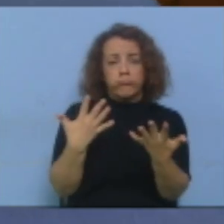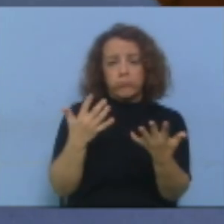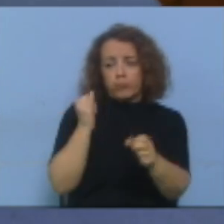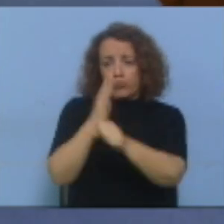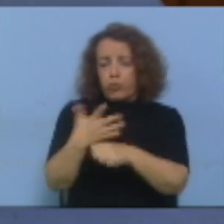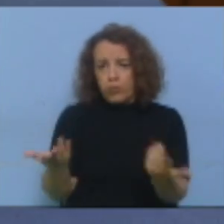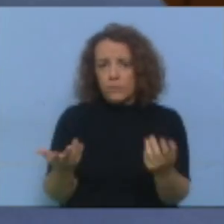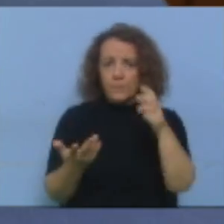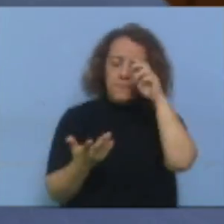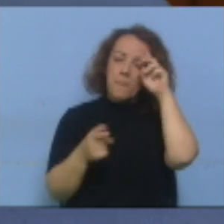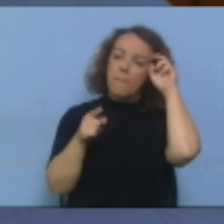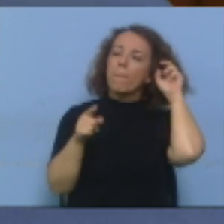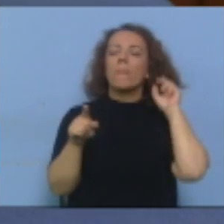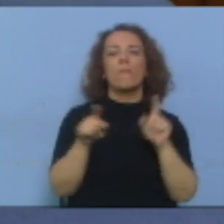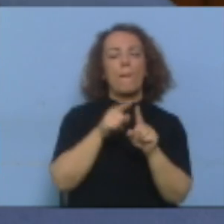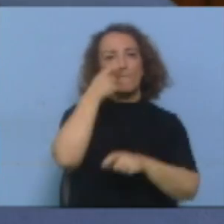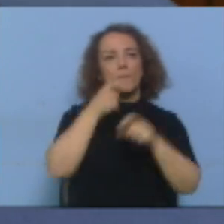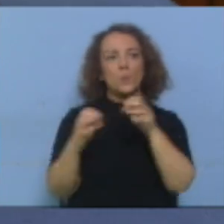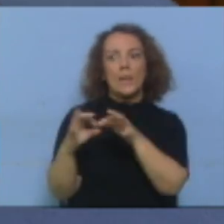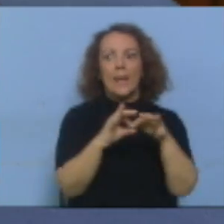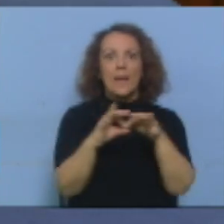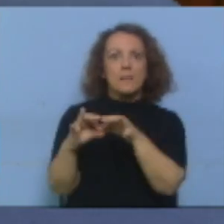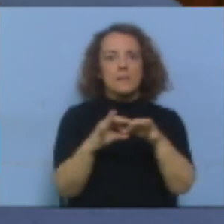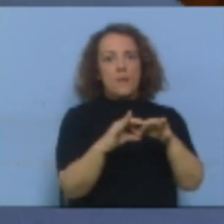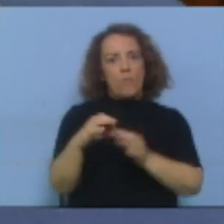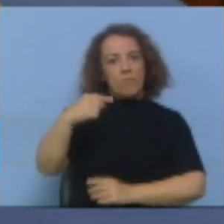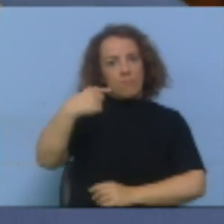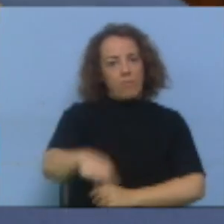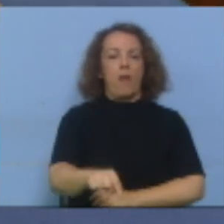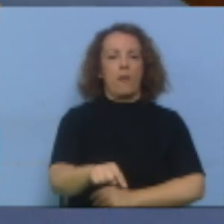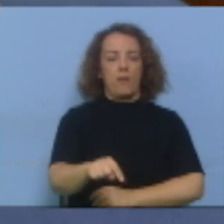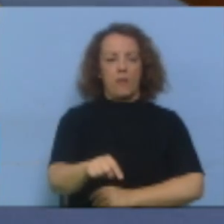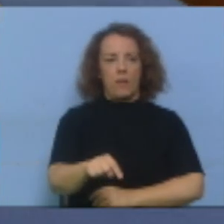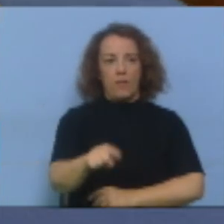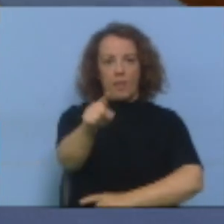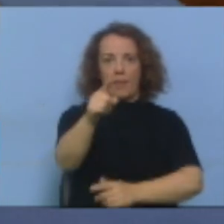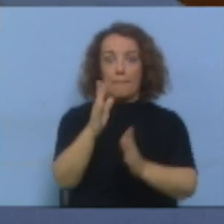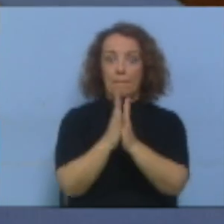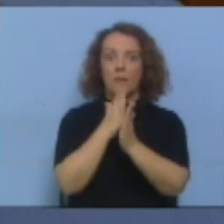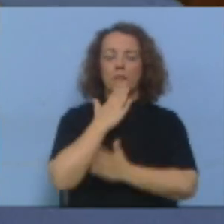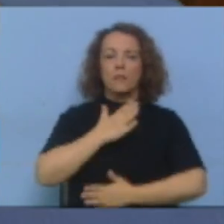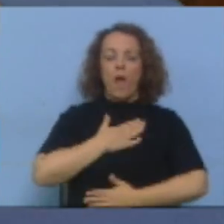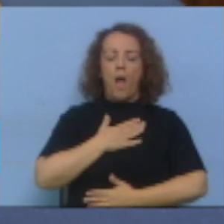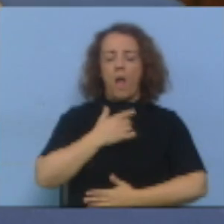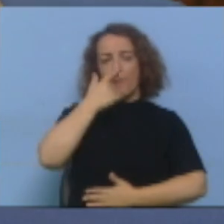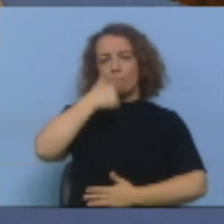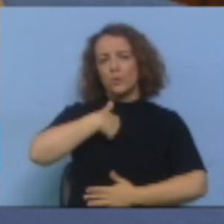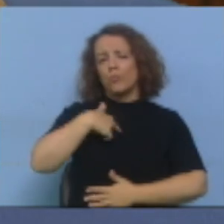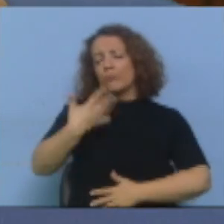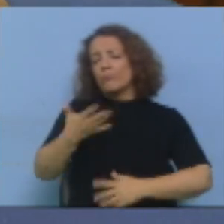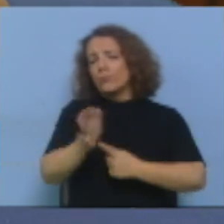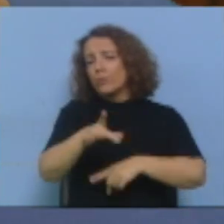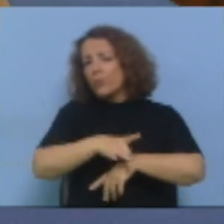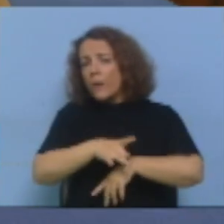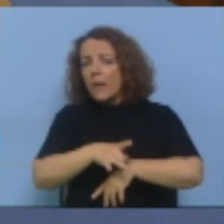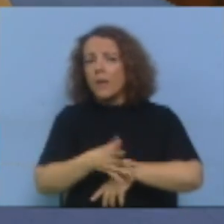esta ligação das pessoas que vão descobrindo. Aqui estão doentes, e agora nós estamos